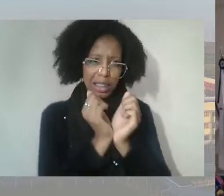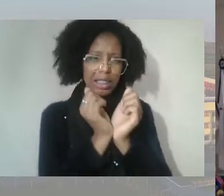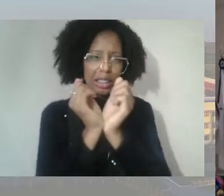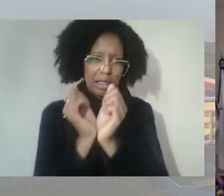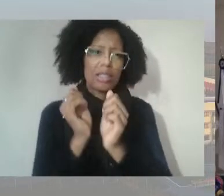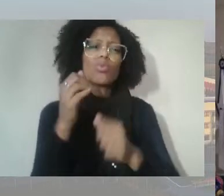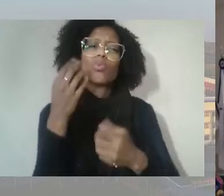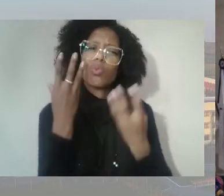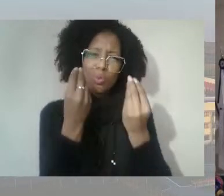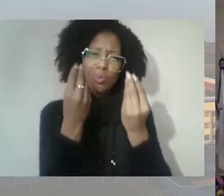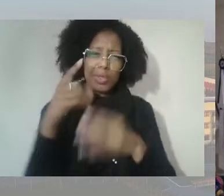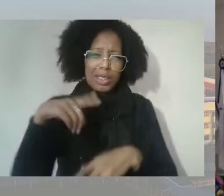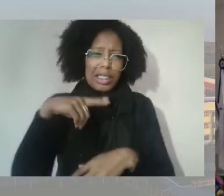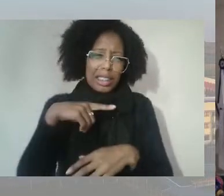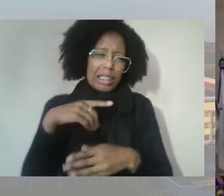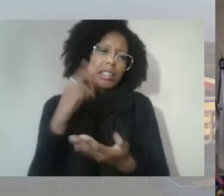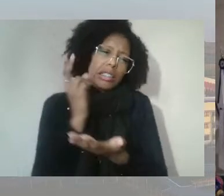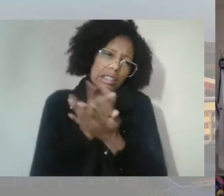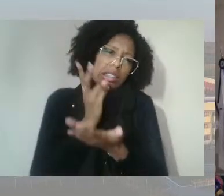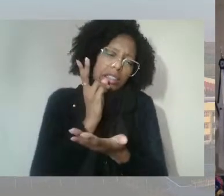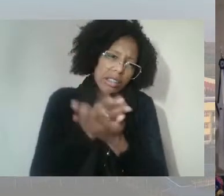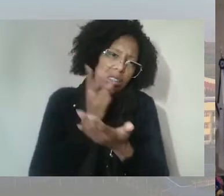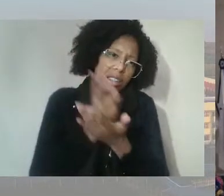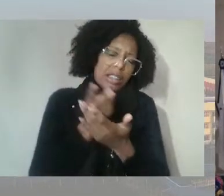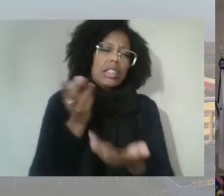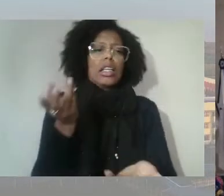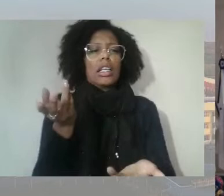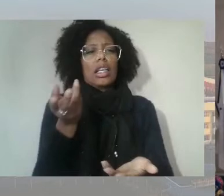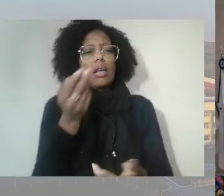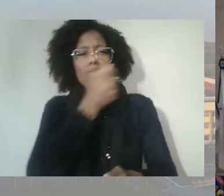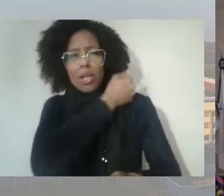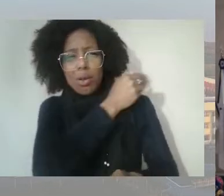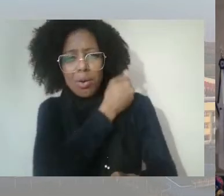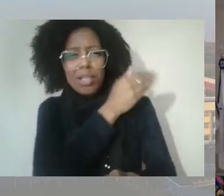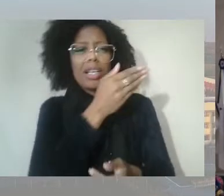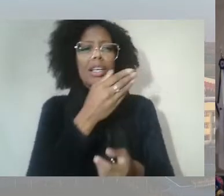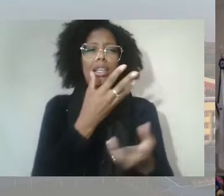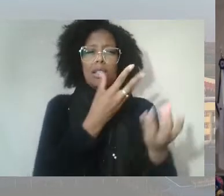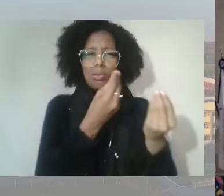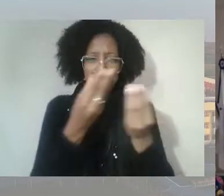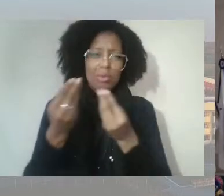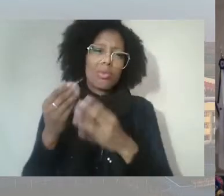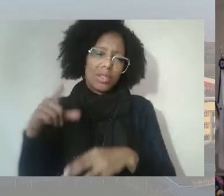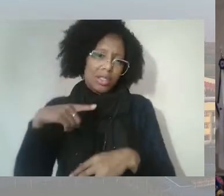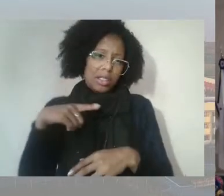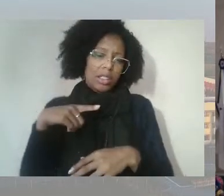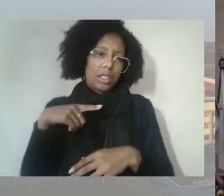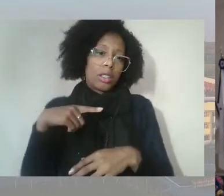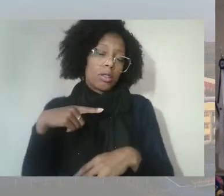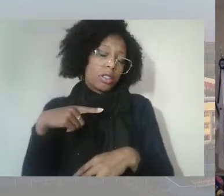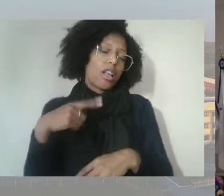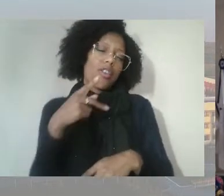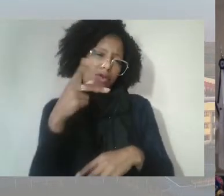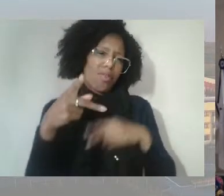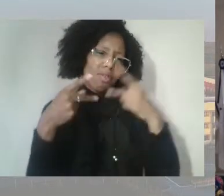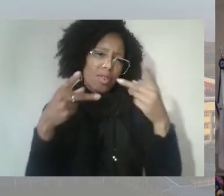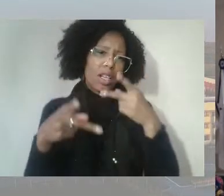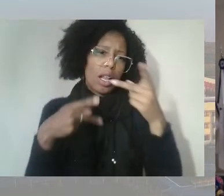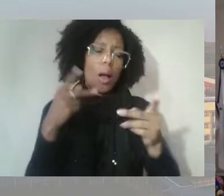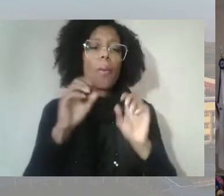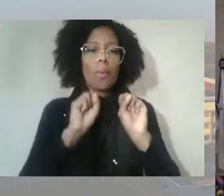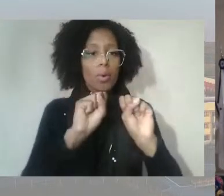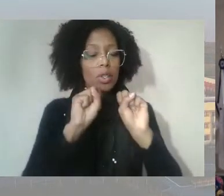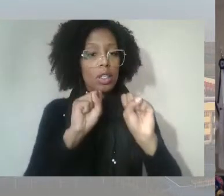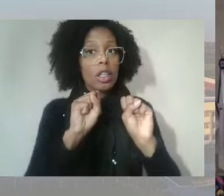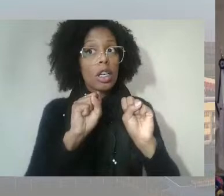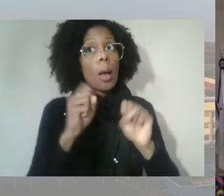lógica patriarcal, machista, capitalista. E podia falar outras coisas aqui, mas vou me deter aqui. Porque eu acho que